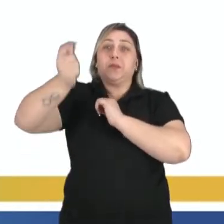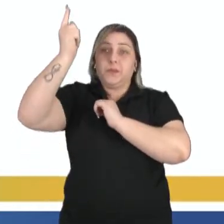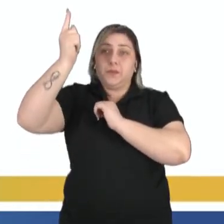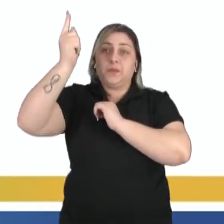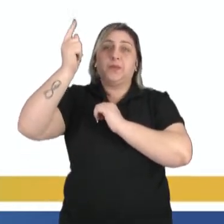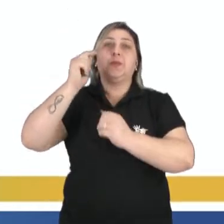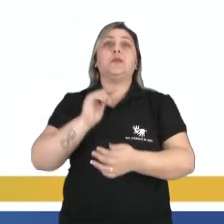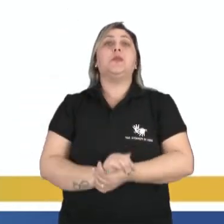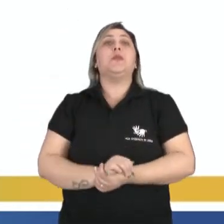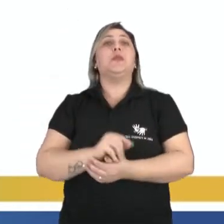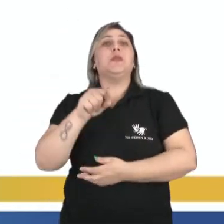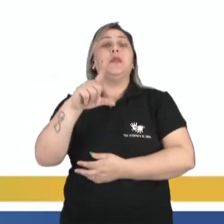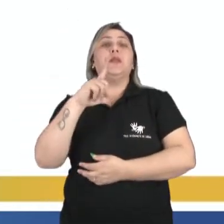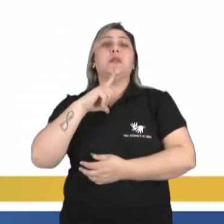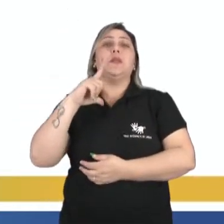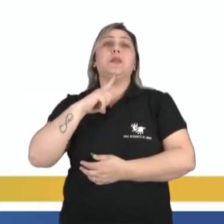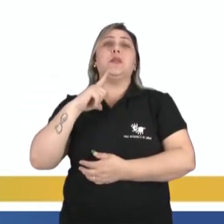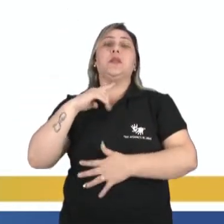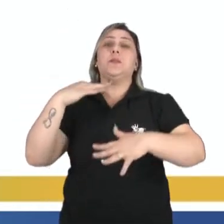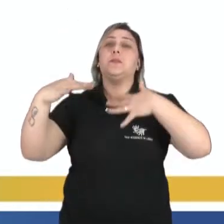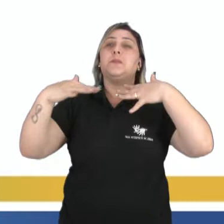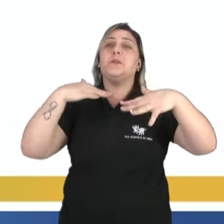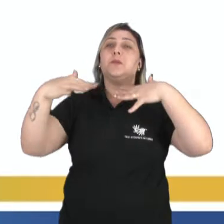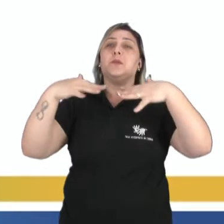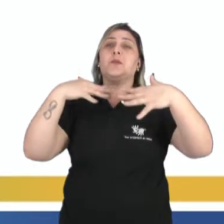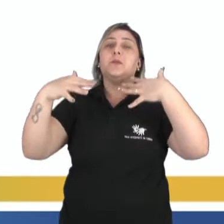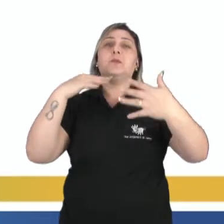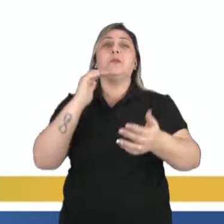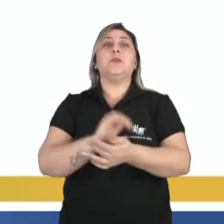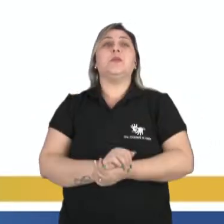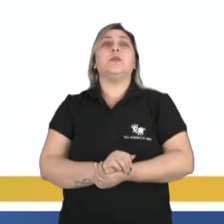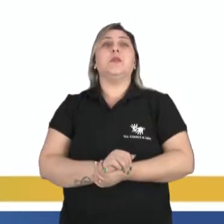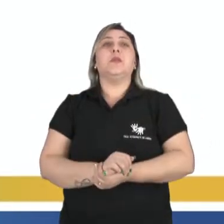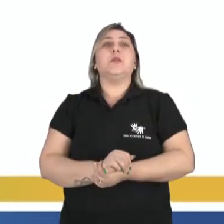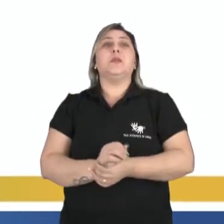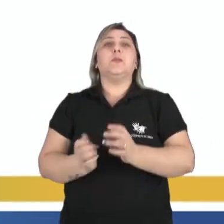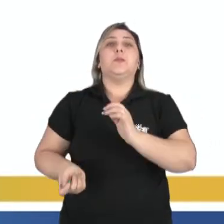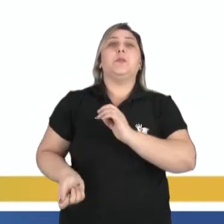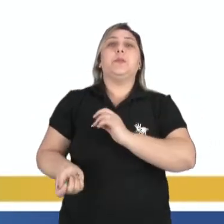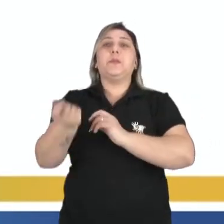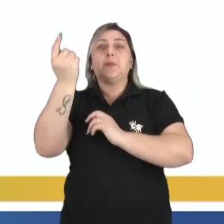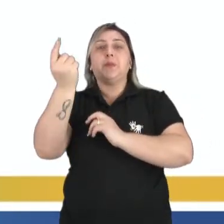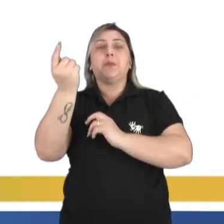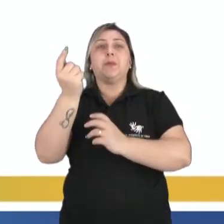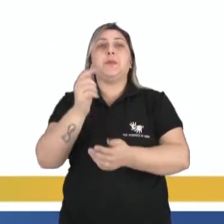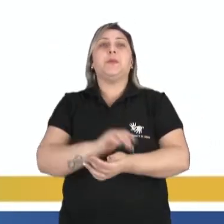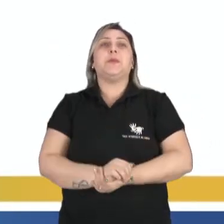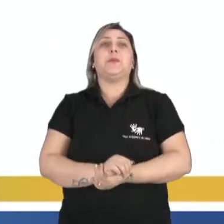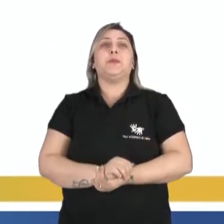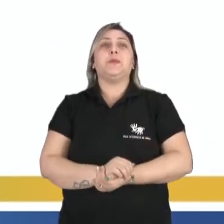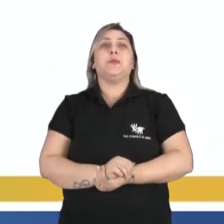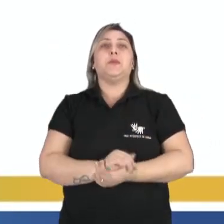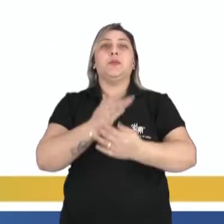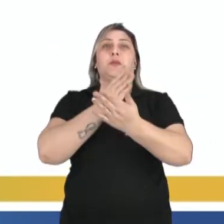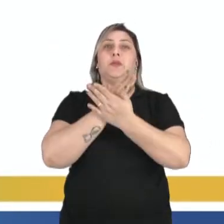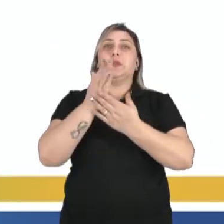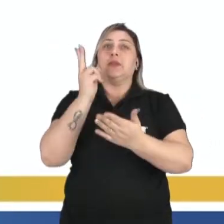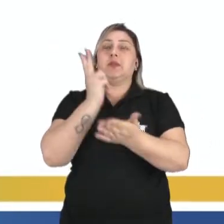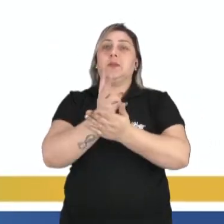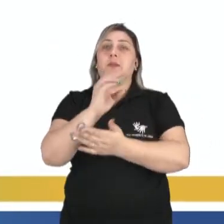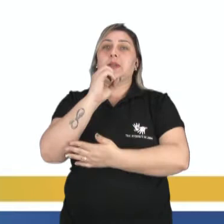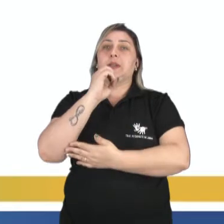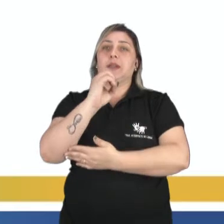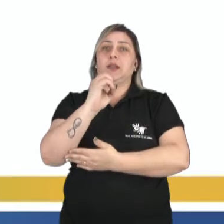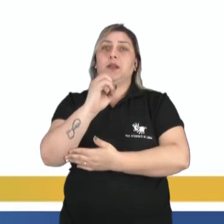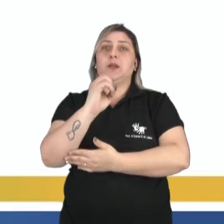tá? E aí você tem um movimento em que o corpo sobe com uma certa velocidade, certo? Sendo que a velocidade inicial sempre é